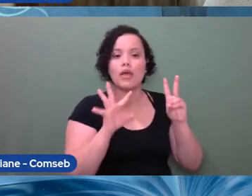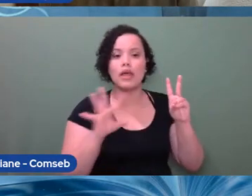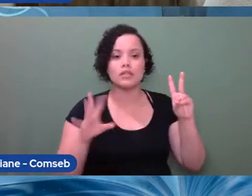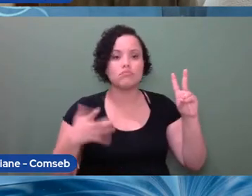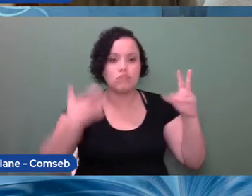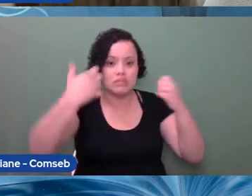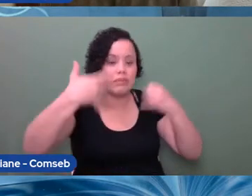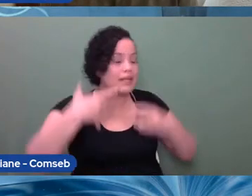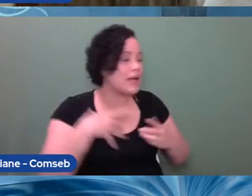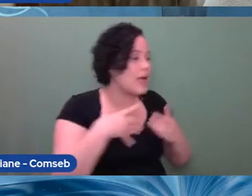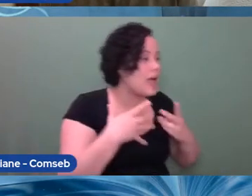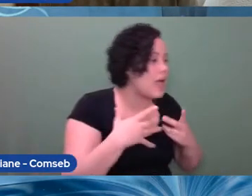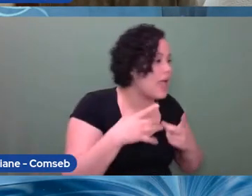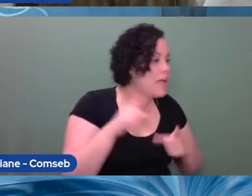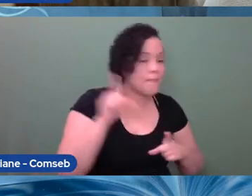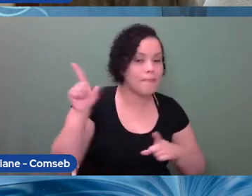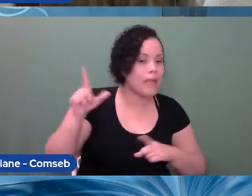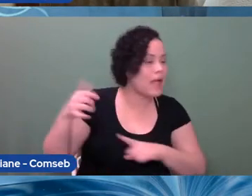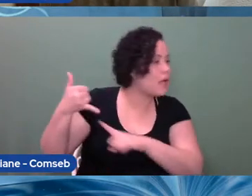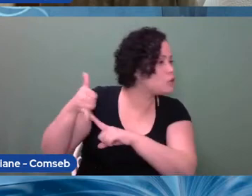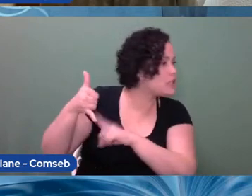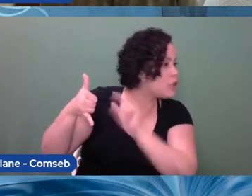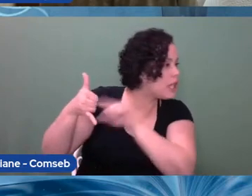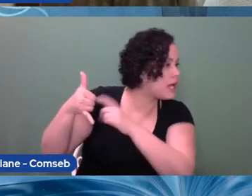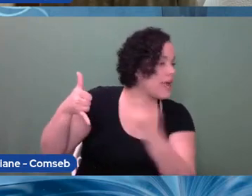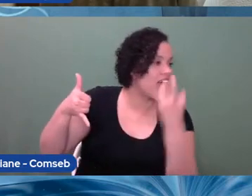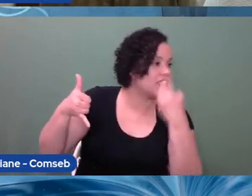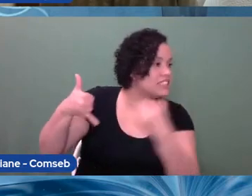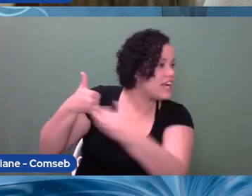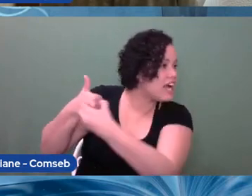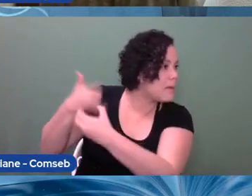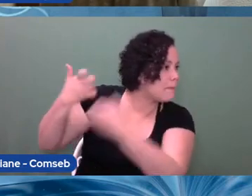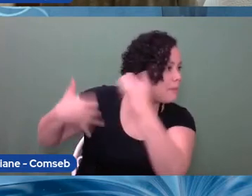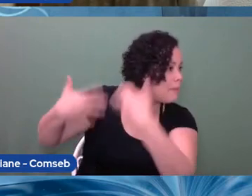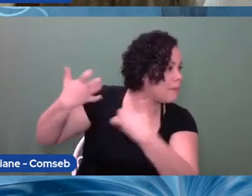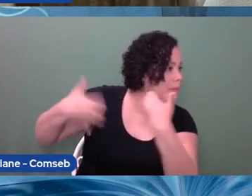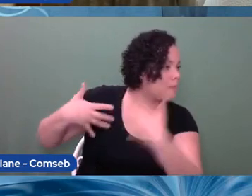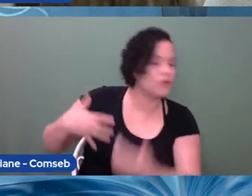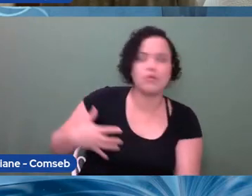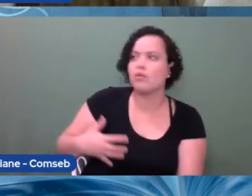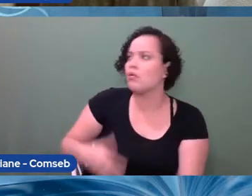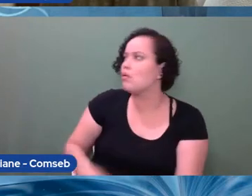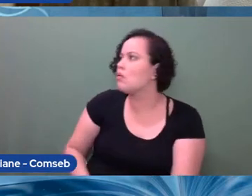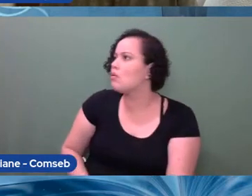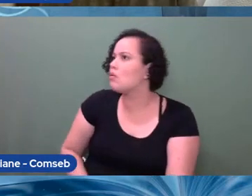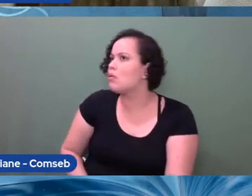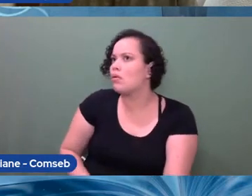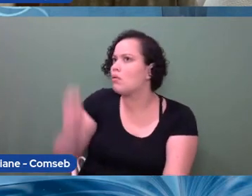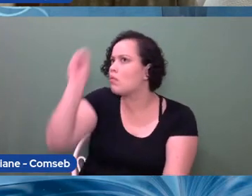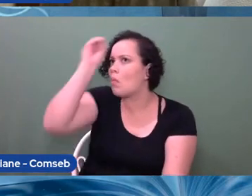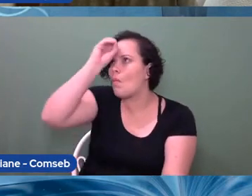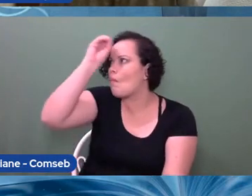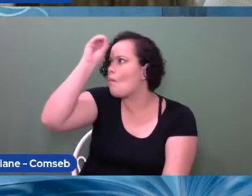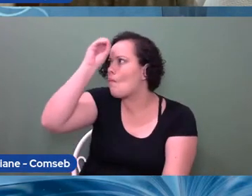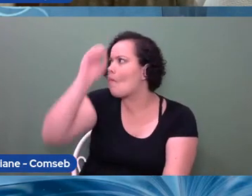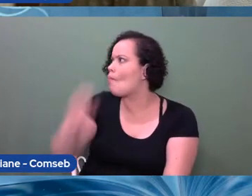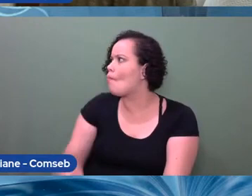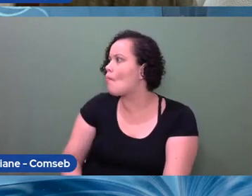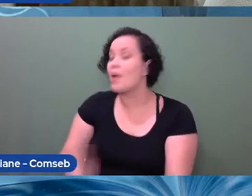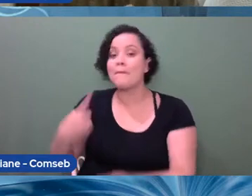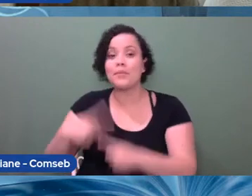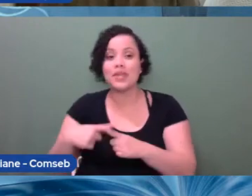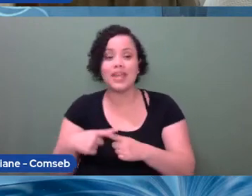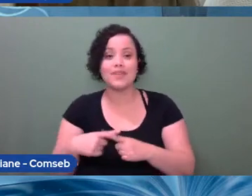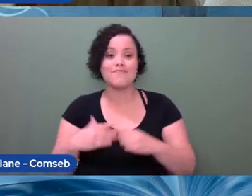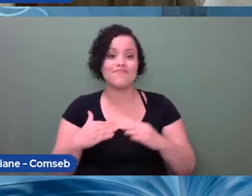muito difícil. Eu diria até que é impossível. Por quê? O nível de conhecimento dele, o nível evolutivo dele,